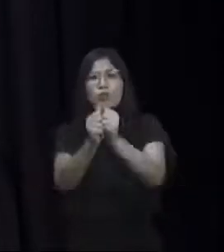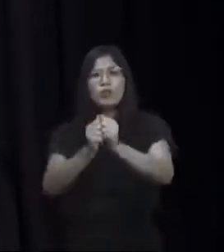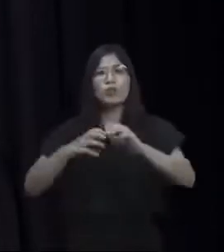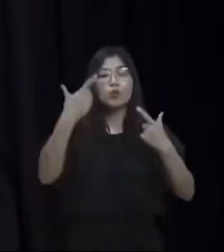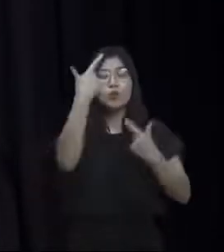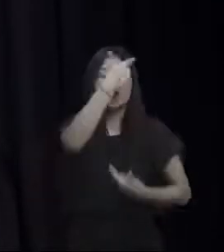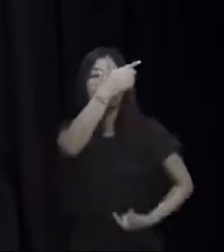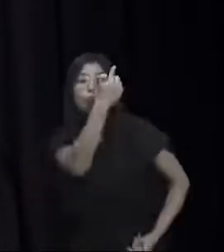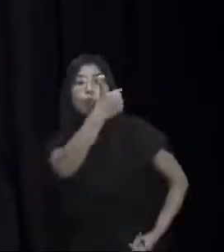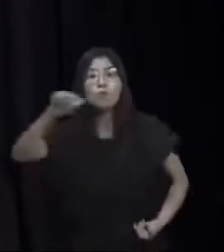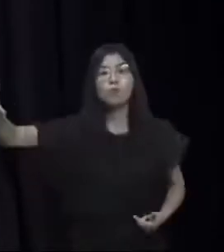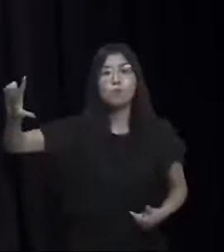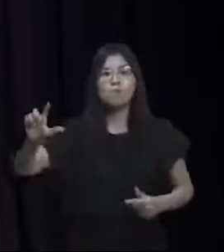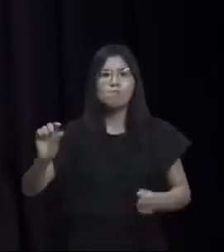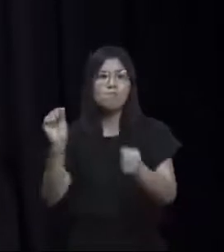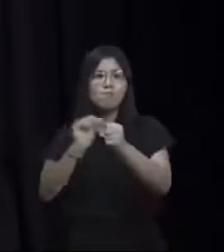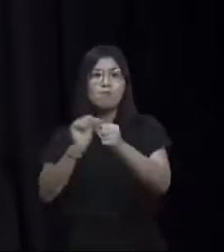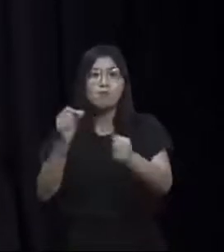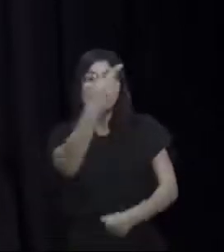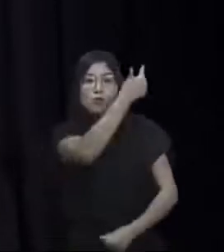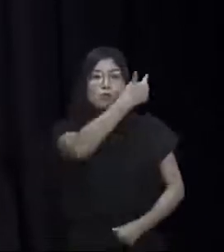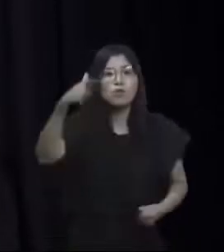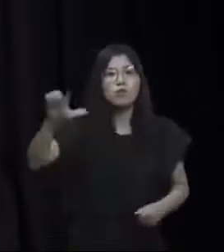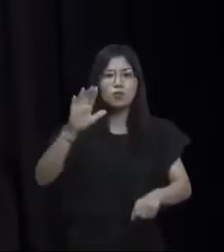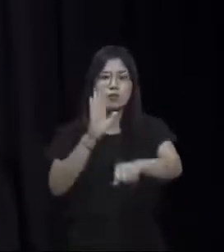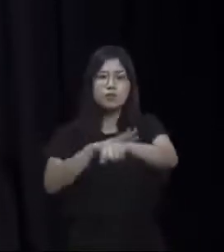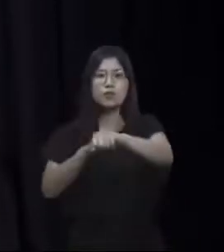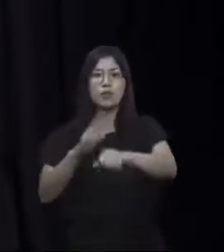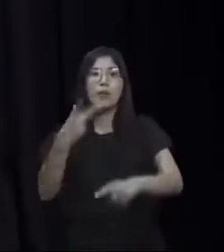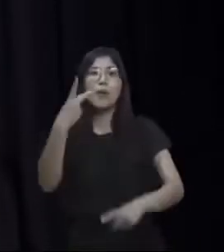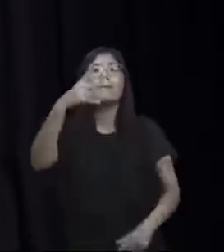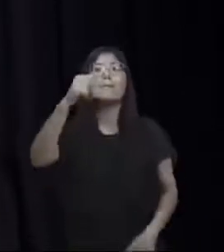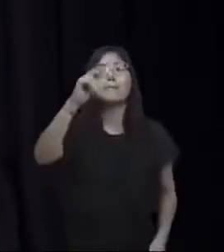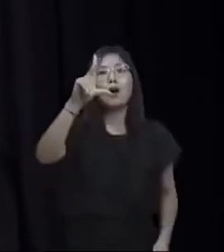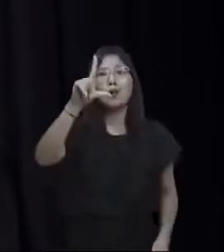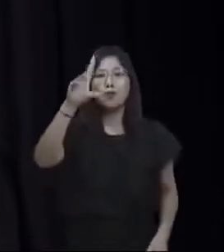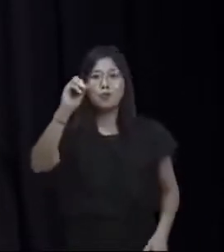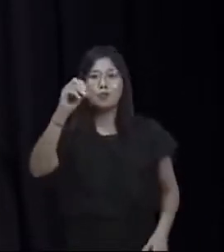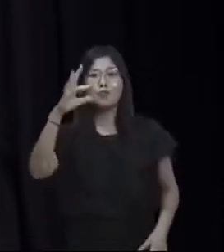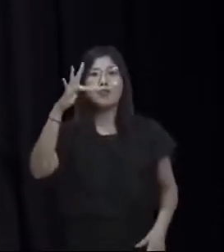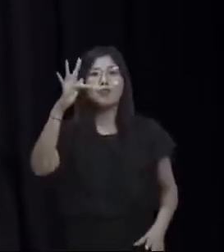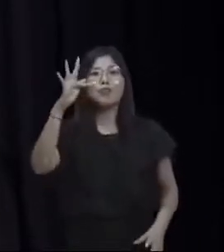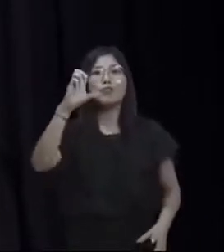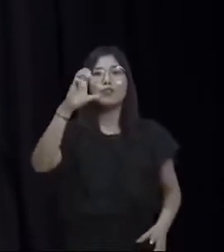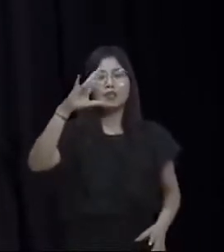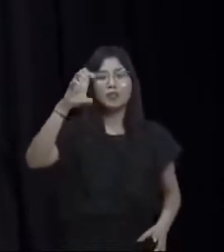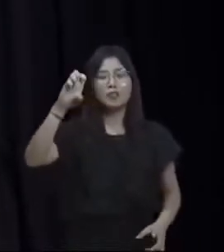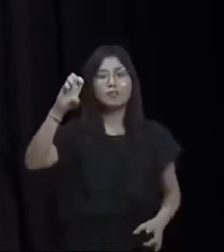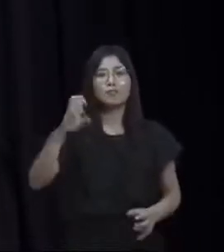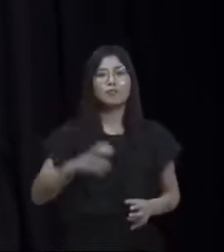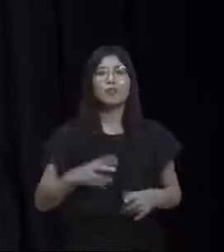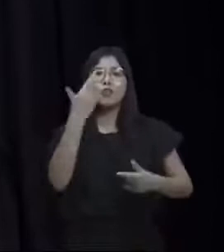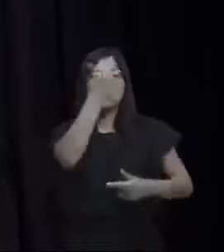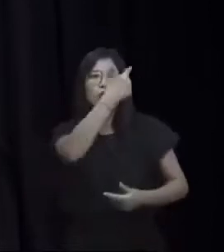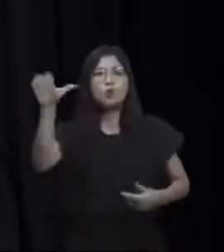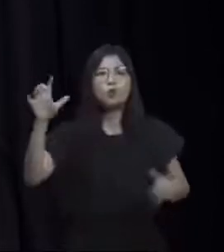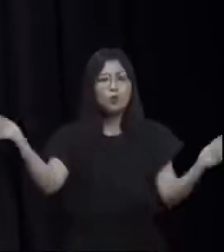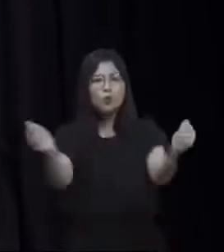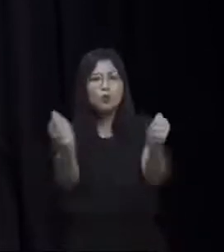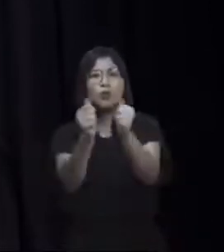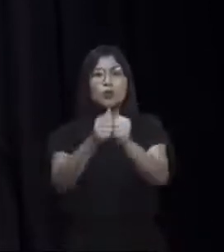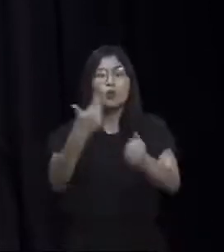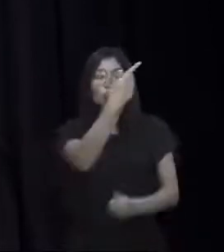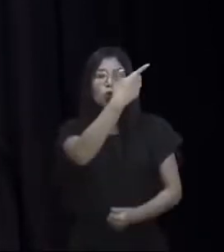com outros para fazer de outro modo. Paulo Freire. Juntemo-nos, portanto, com outros para fazer de